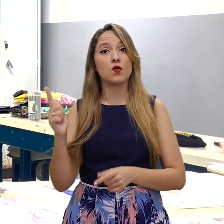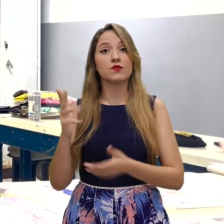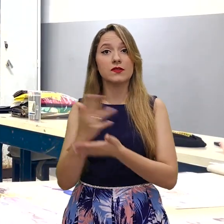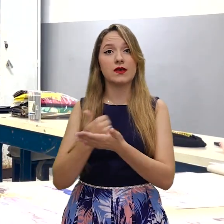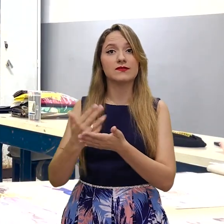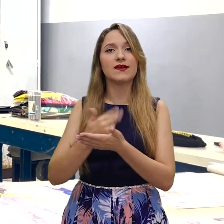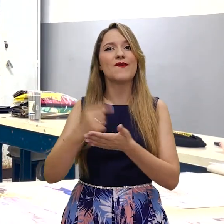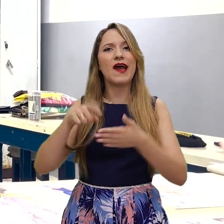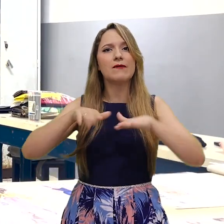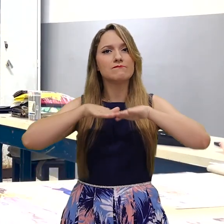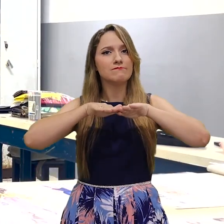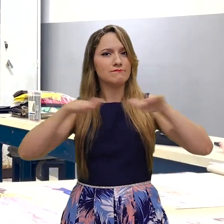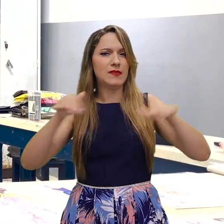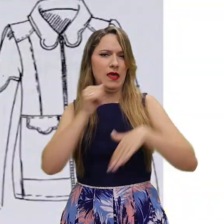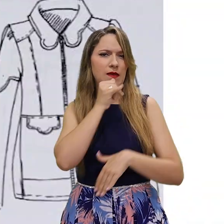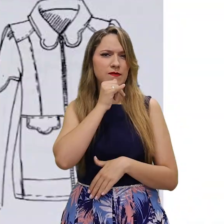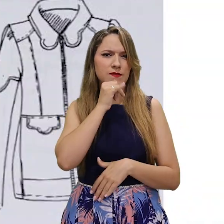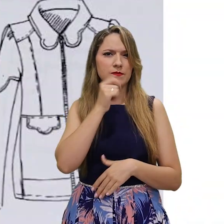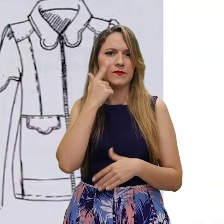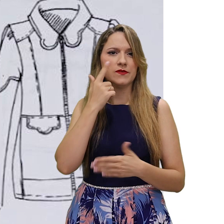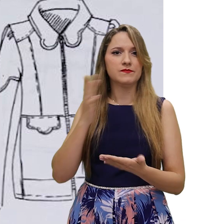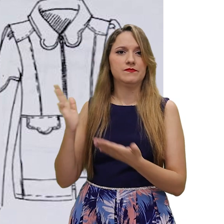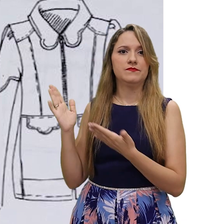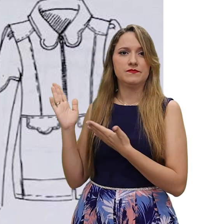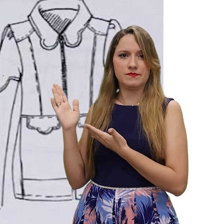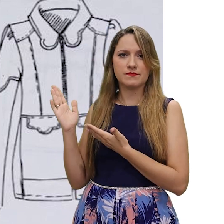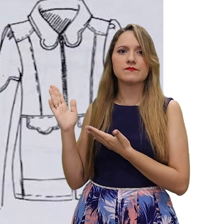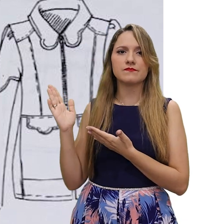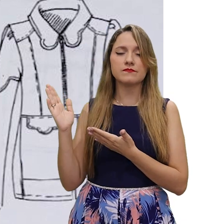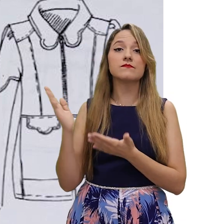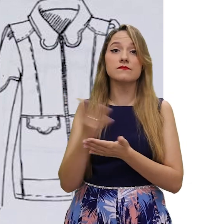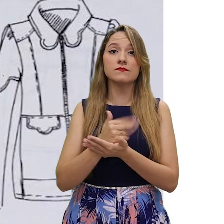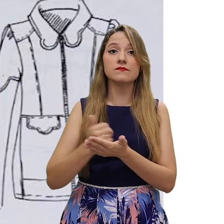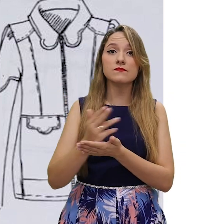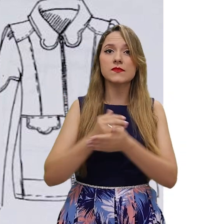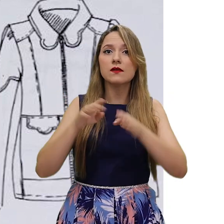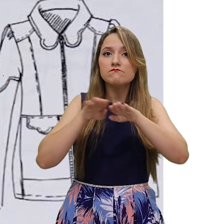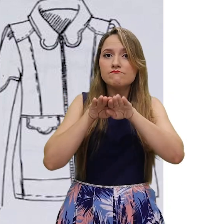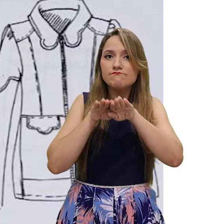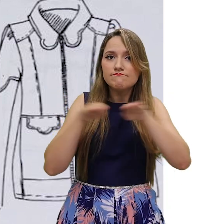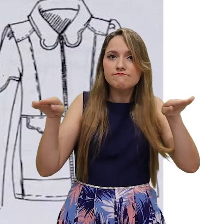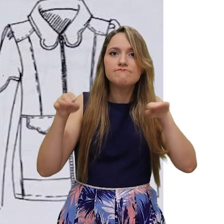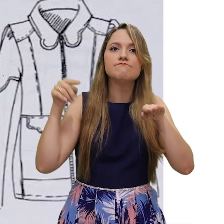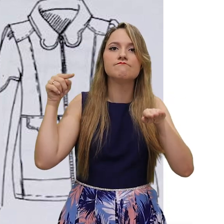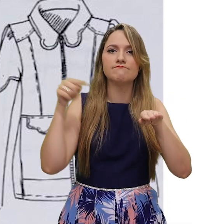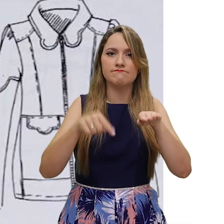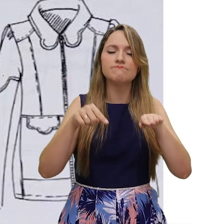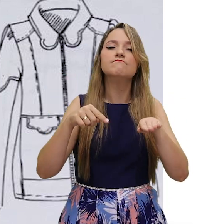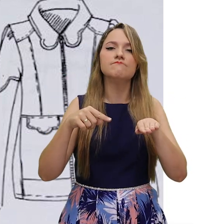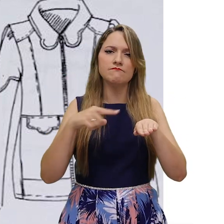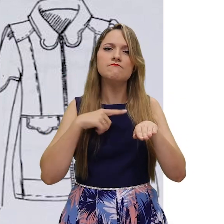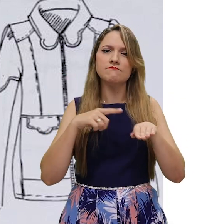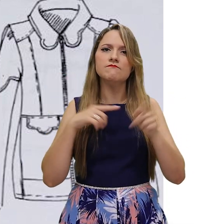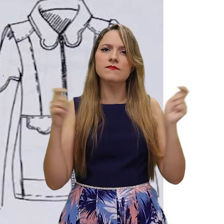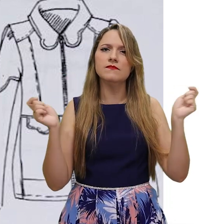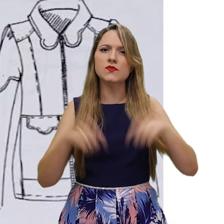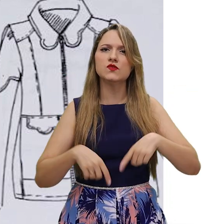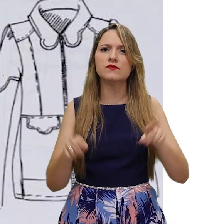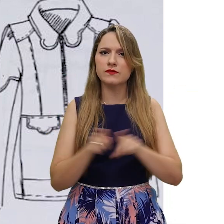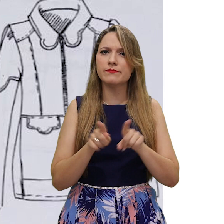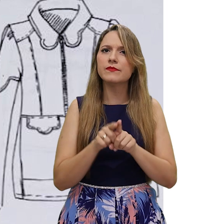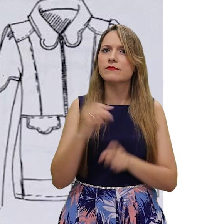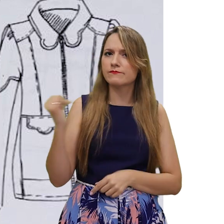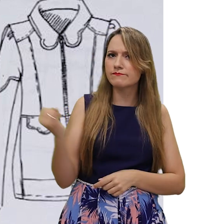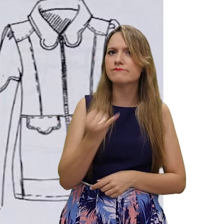planificado. Aqui é só um exemplo, porque o desenho planificado ele vem na ficha técnica. E também é